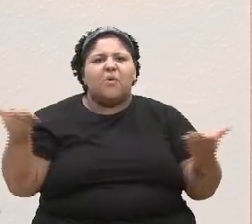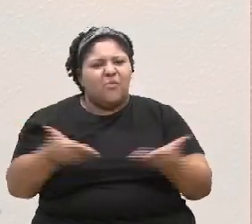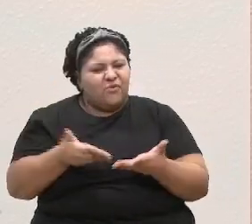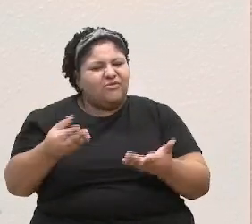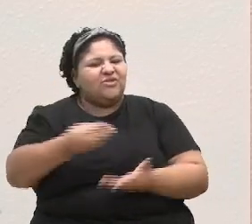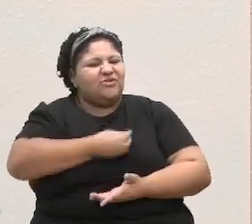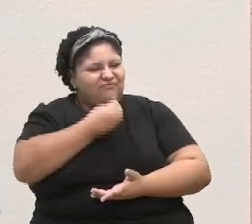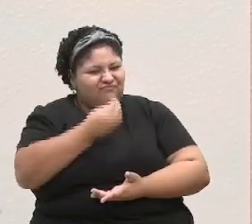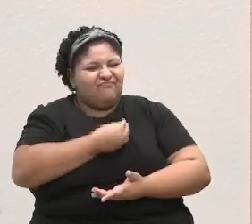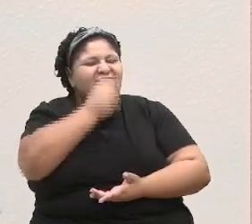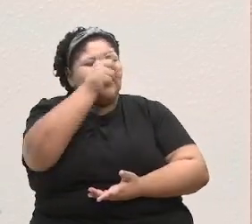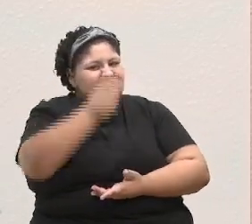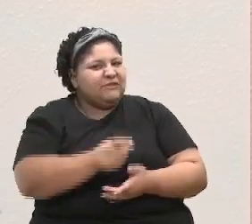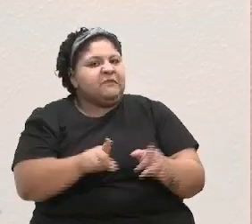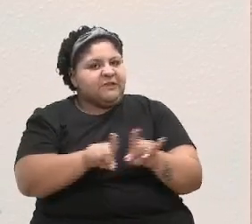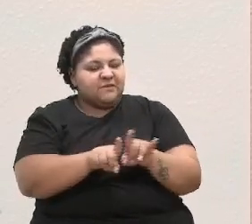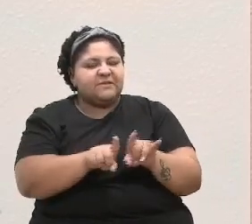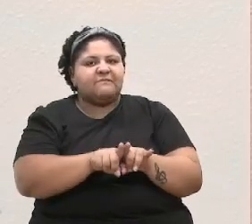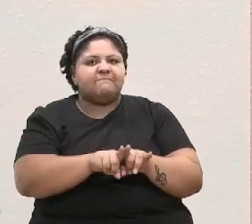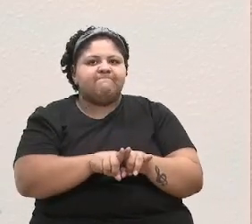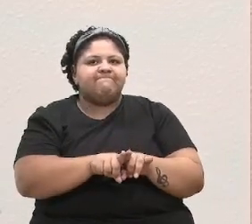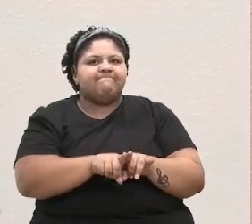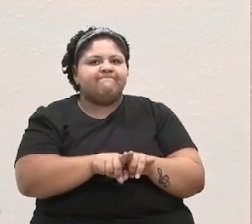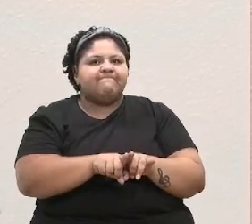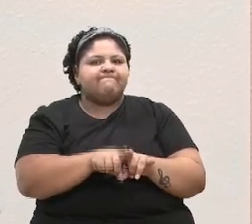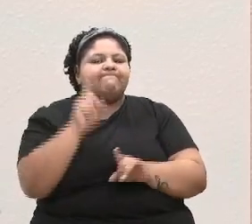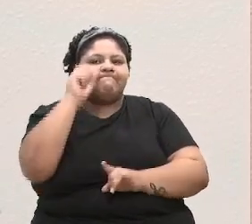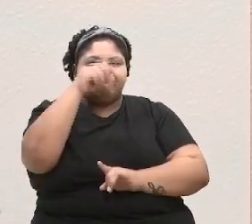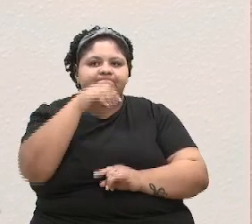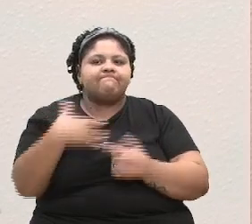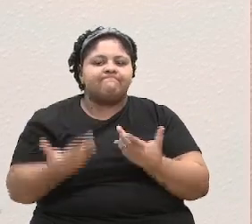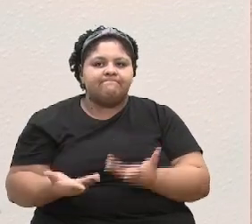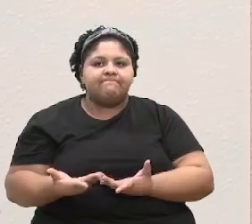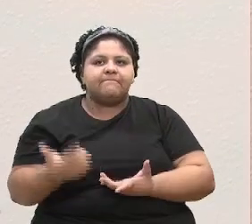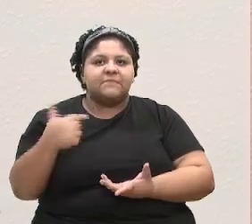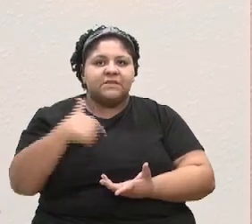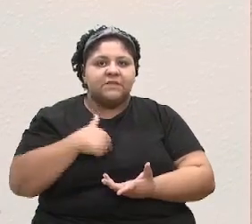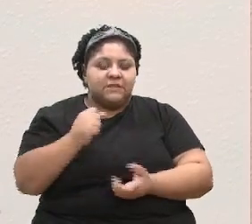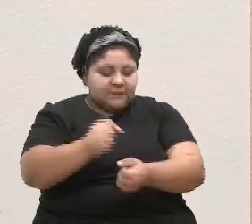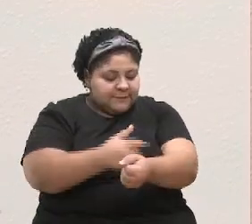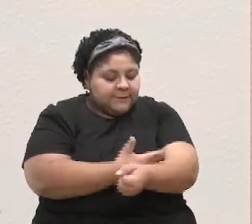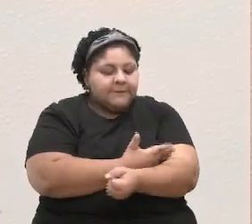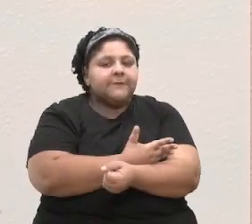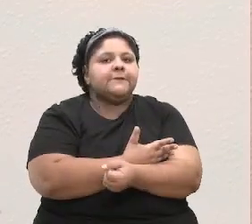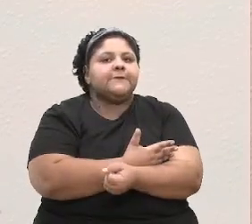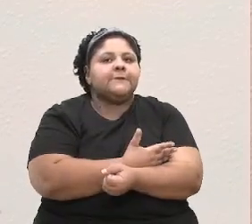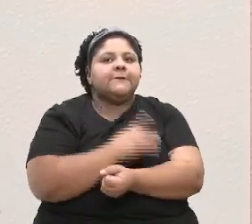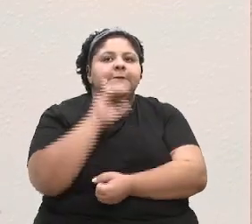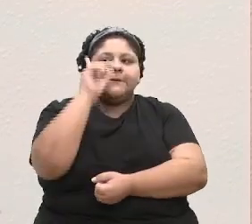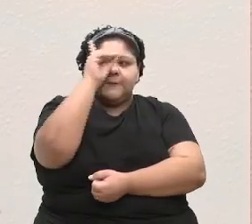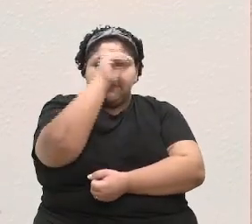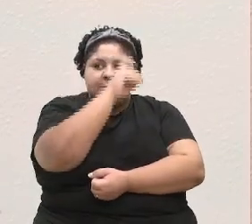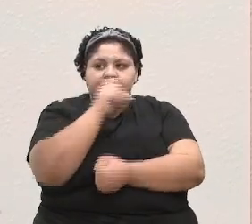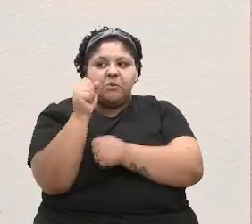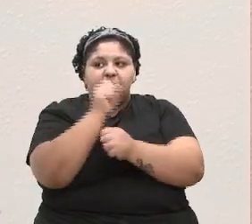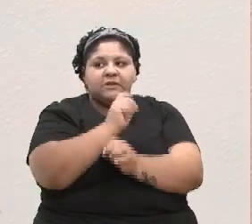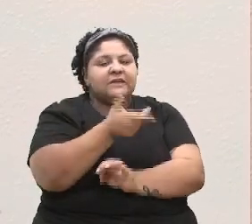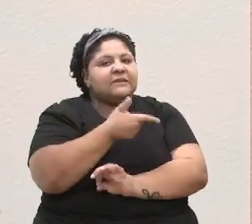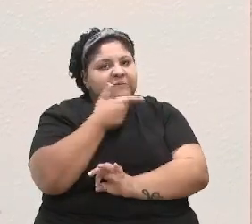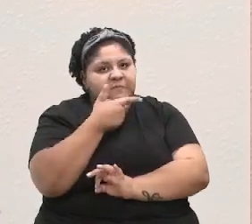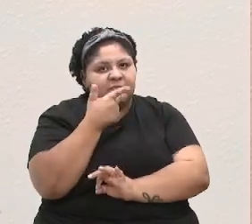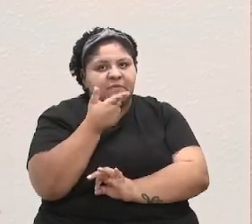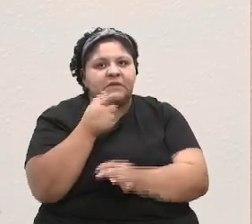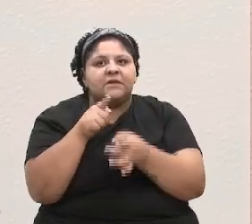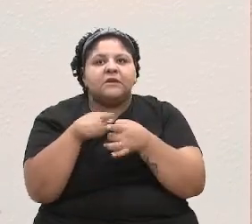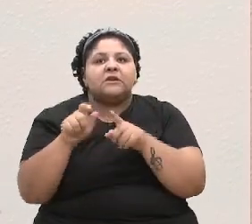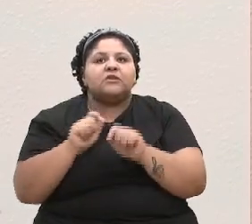e o que as pessoas passam, né, por situações difíceis. Então eu fico emocionado, é difícil a gente poder falar, mas o